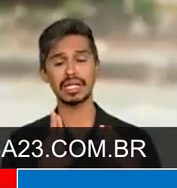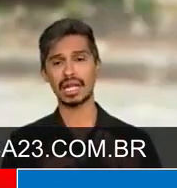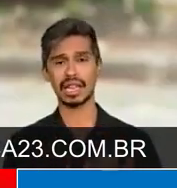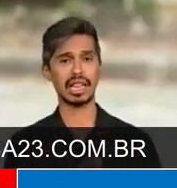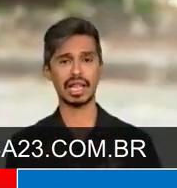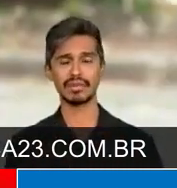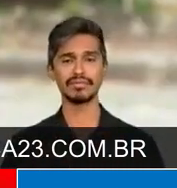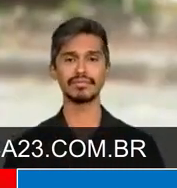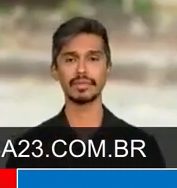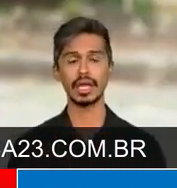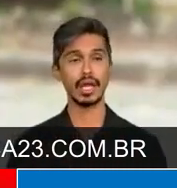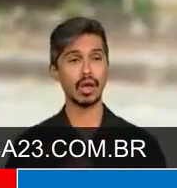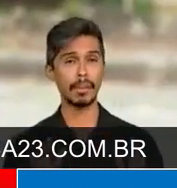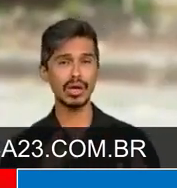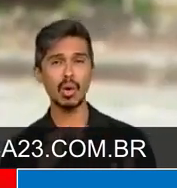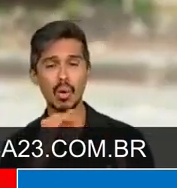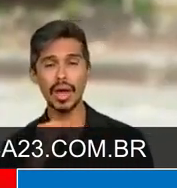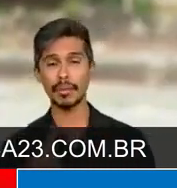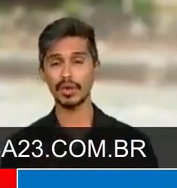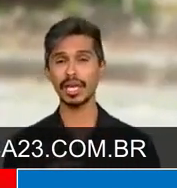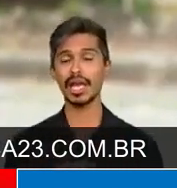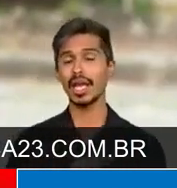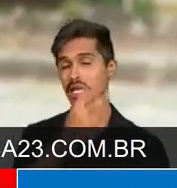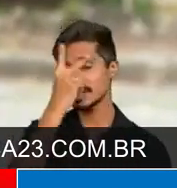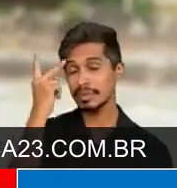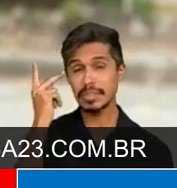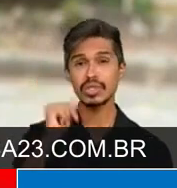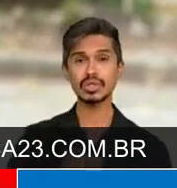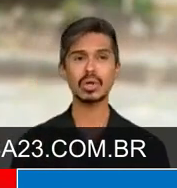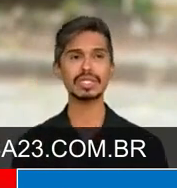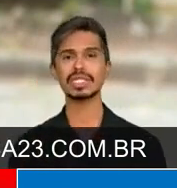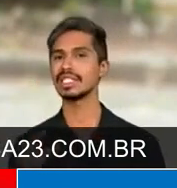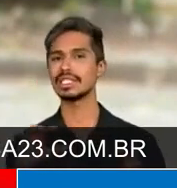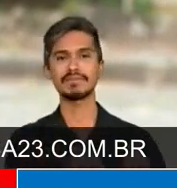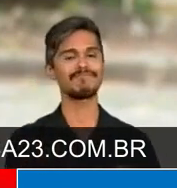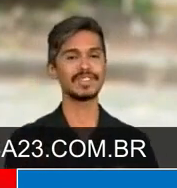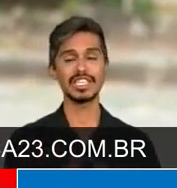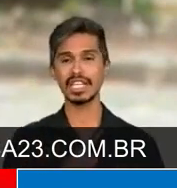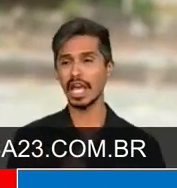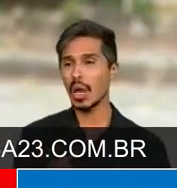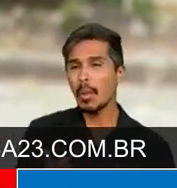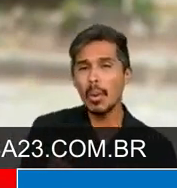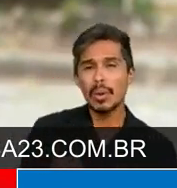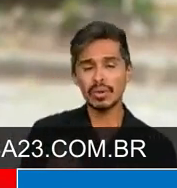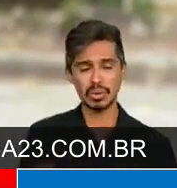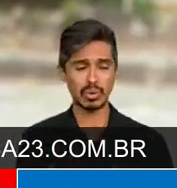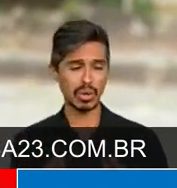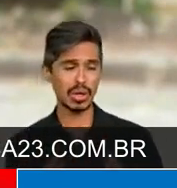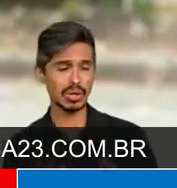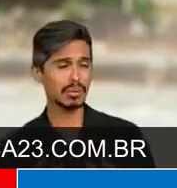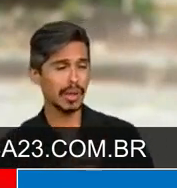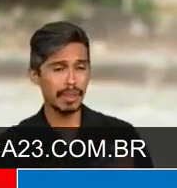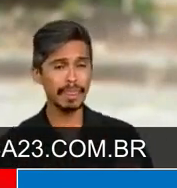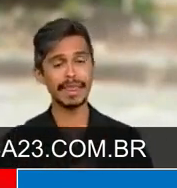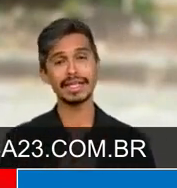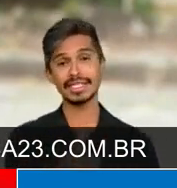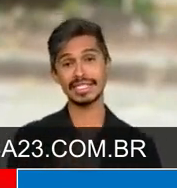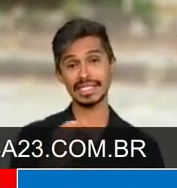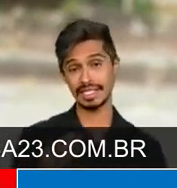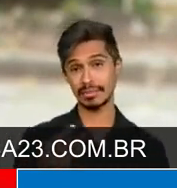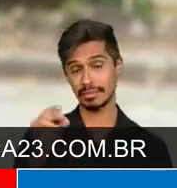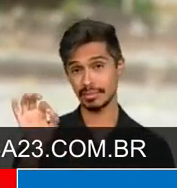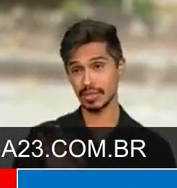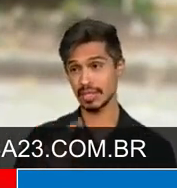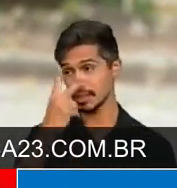ruim é que a maioria das pessoas que ainda não realizaram o resgate tem pequenas quantias para retirar. 63%